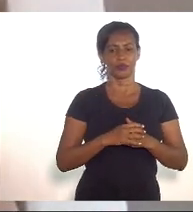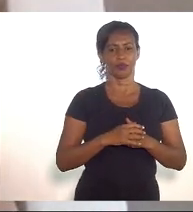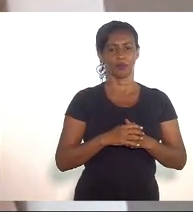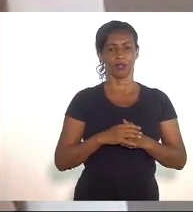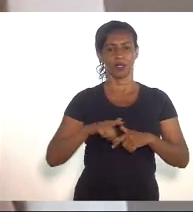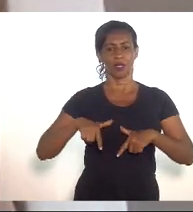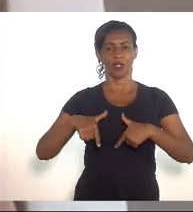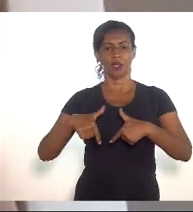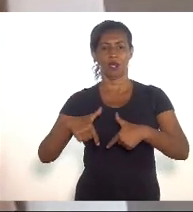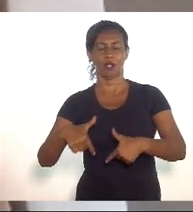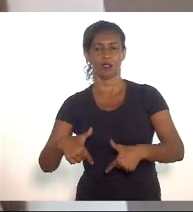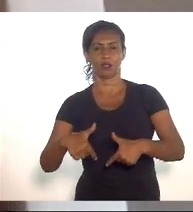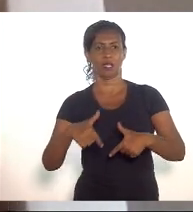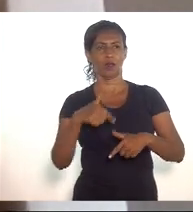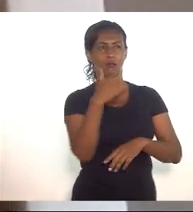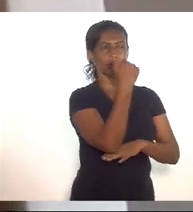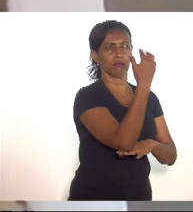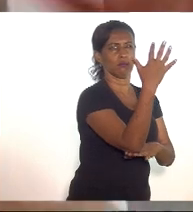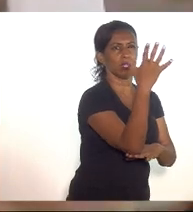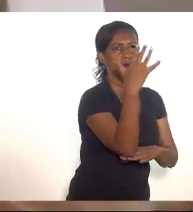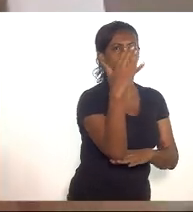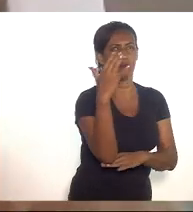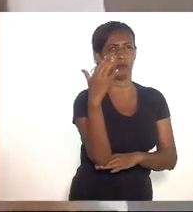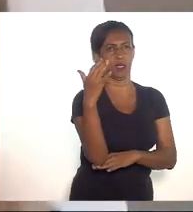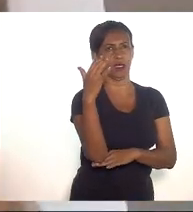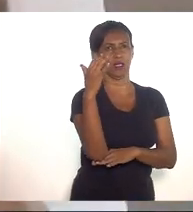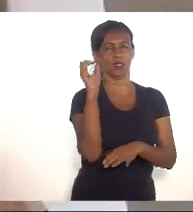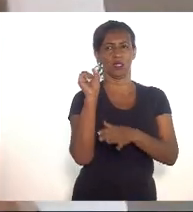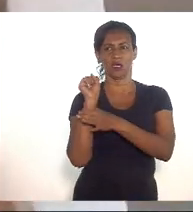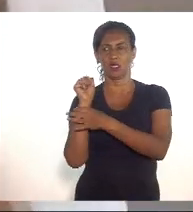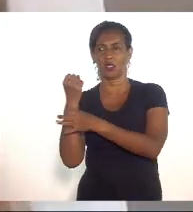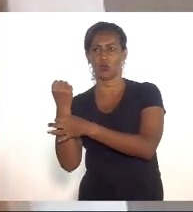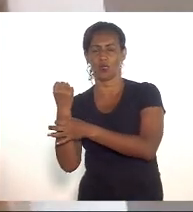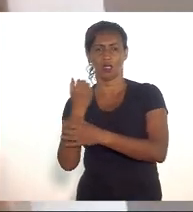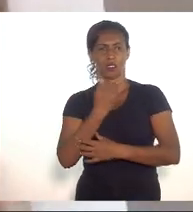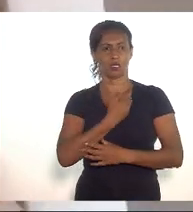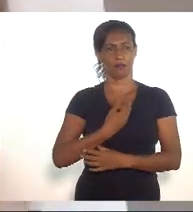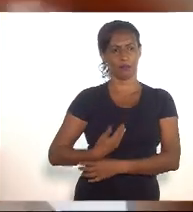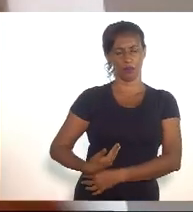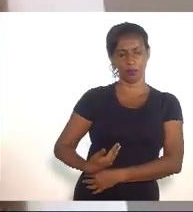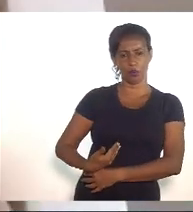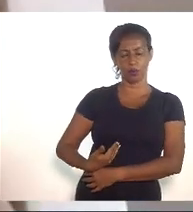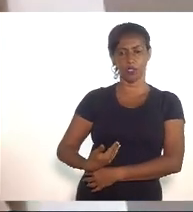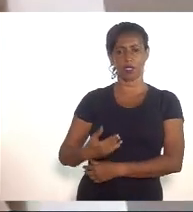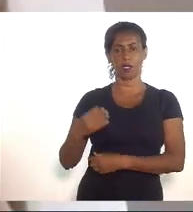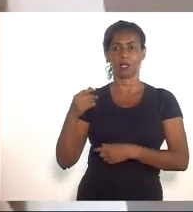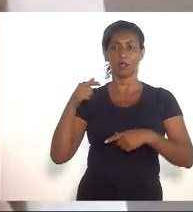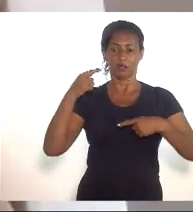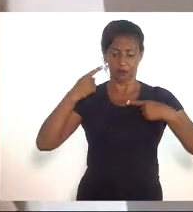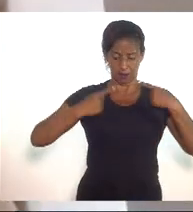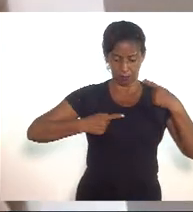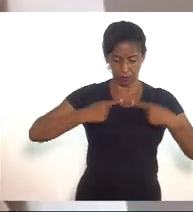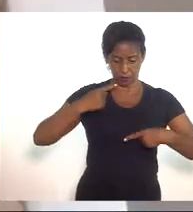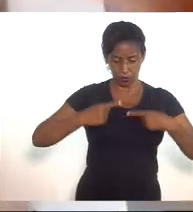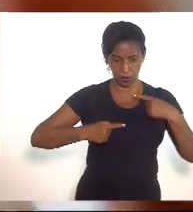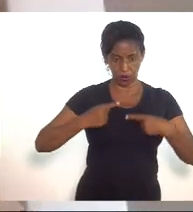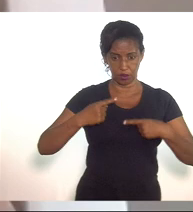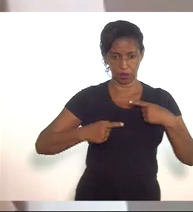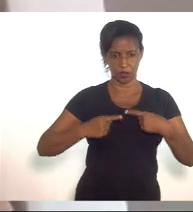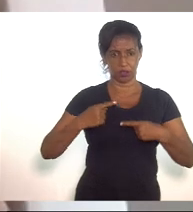as ações de meio ambiente, as ações de segurança pública, na política